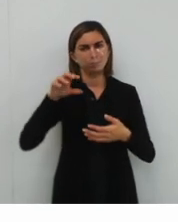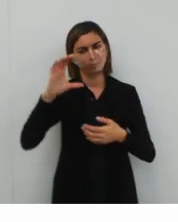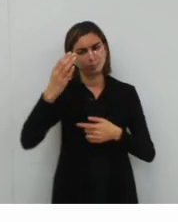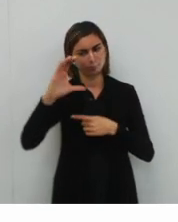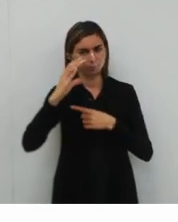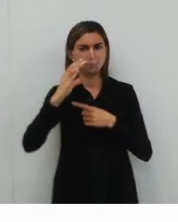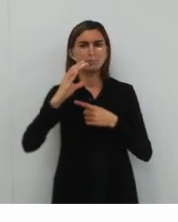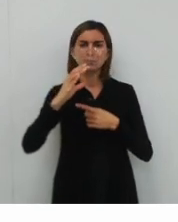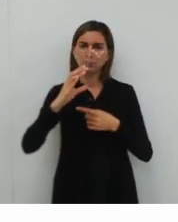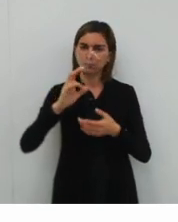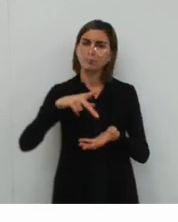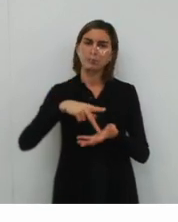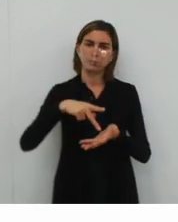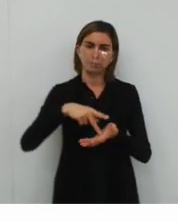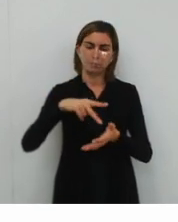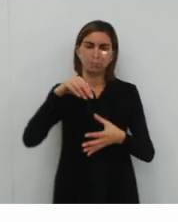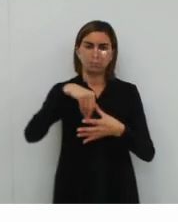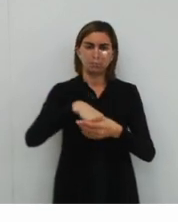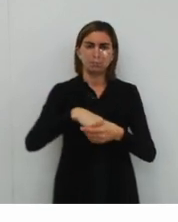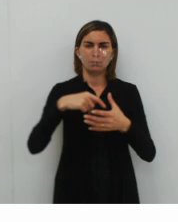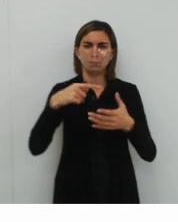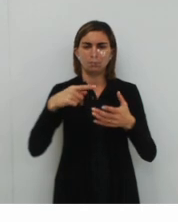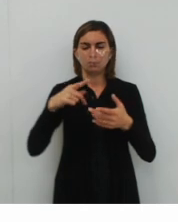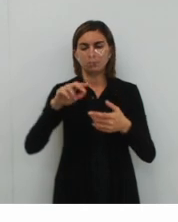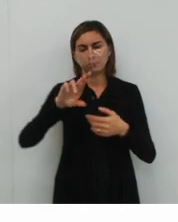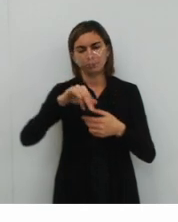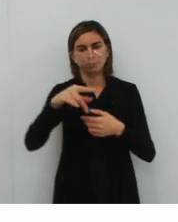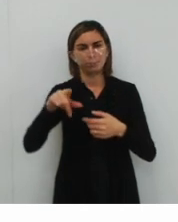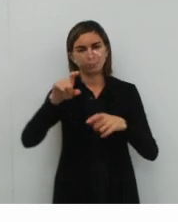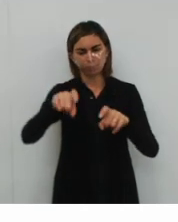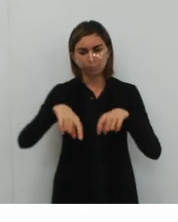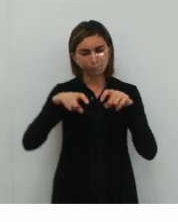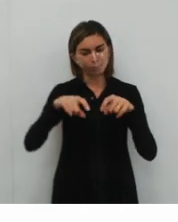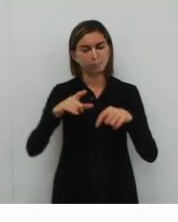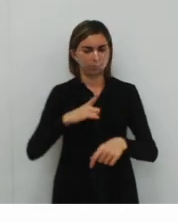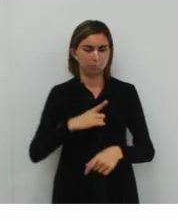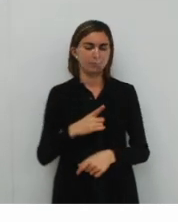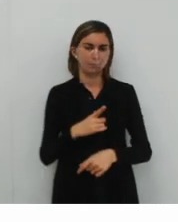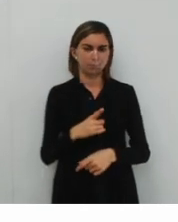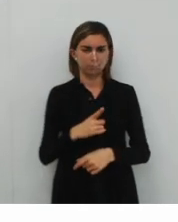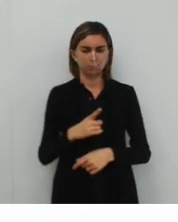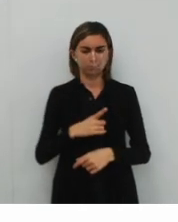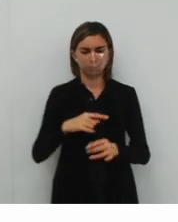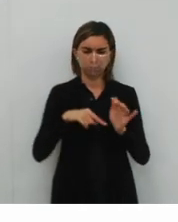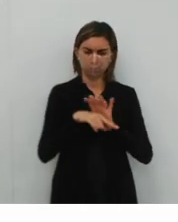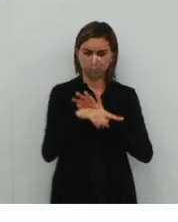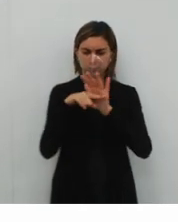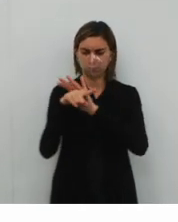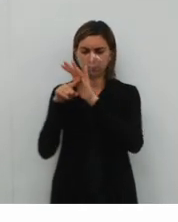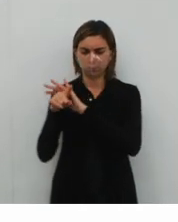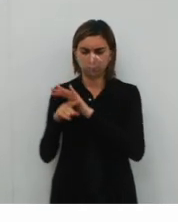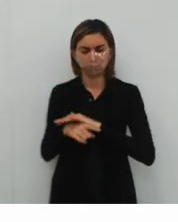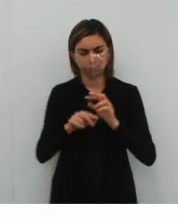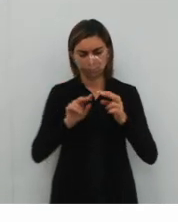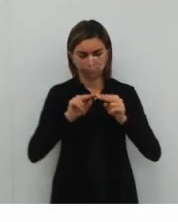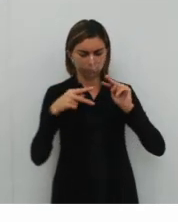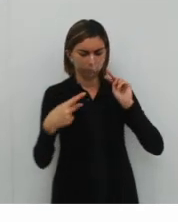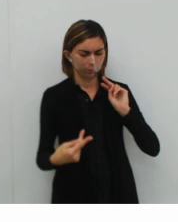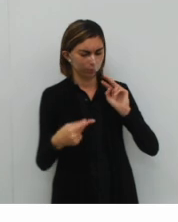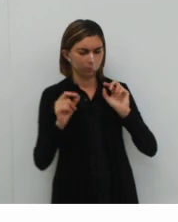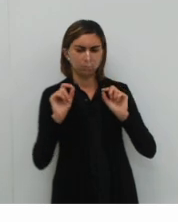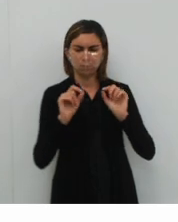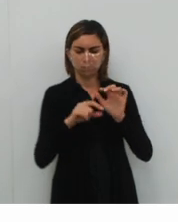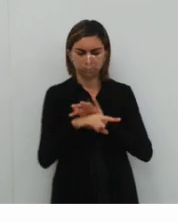científica mesmo dentro da produção agrícola. Tá? Então, nós temos aí as pesquisas genômicas. O que são